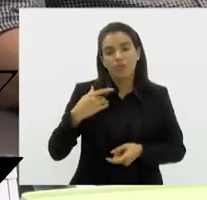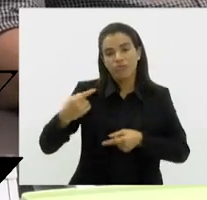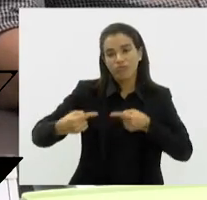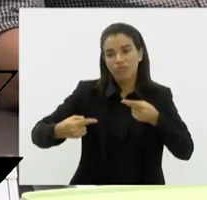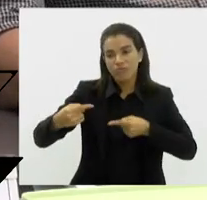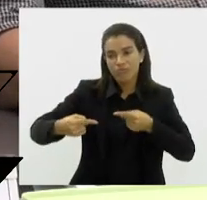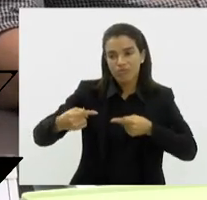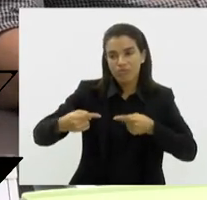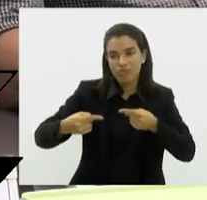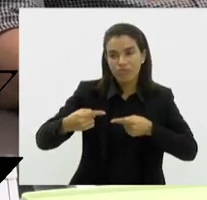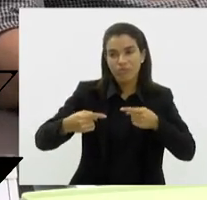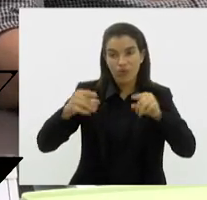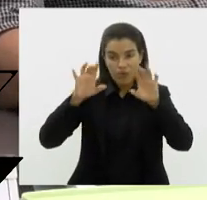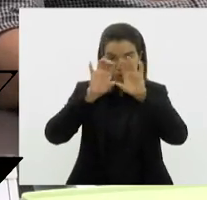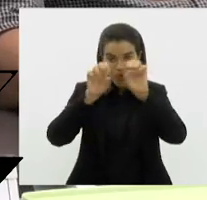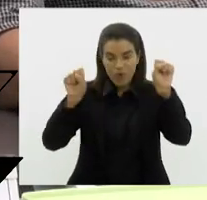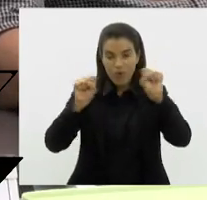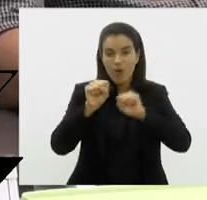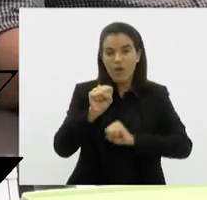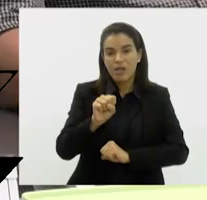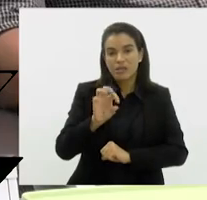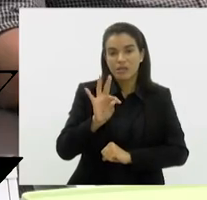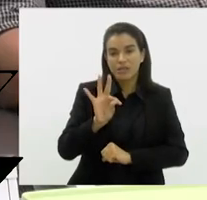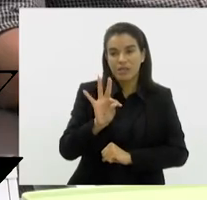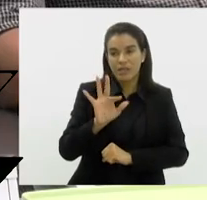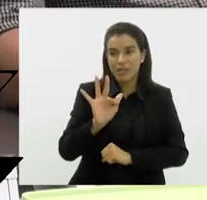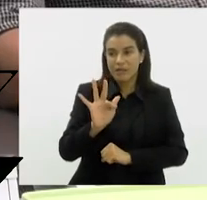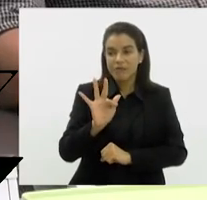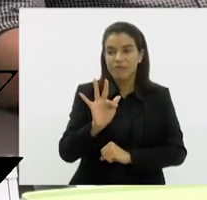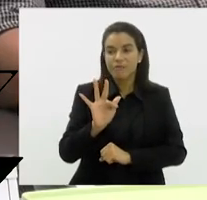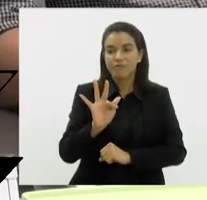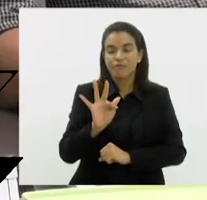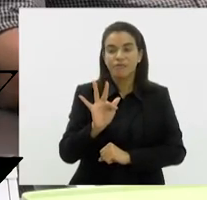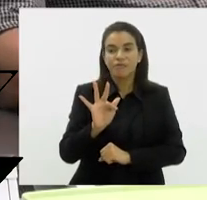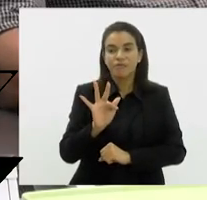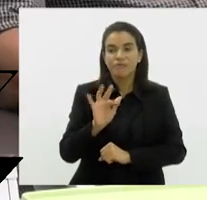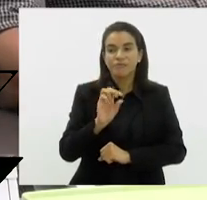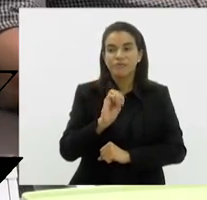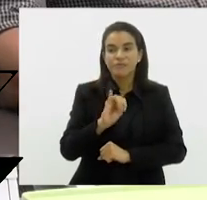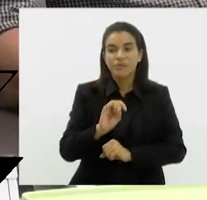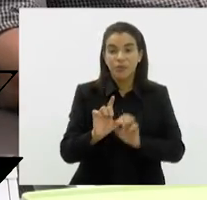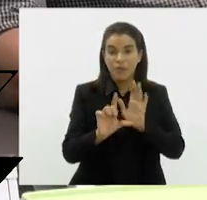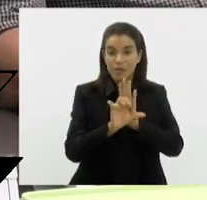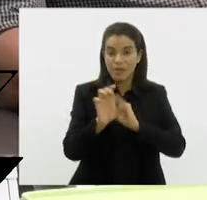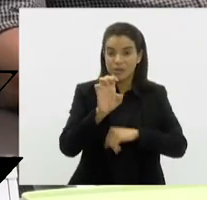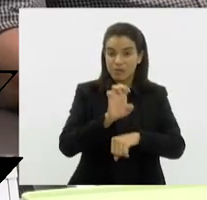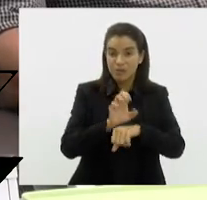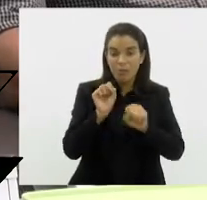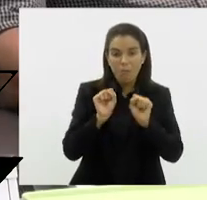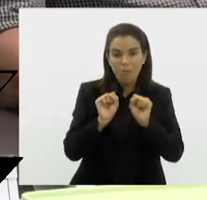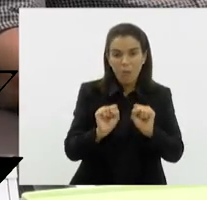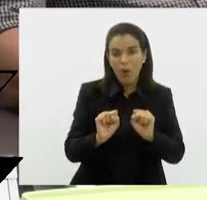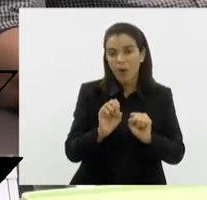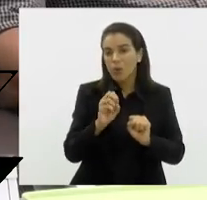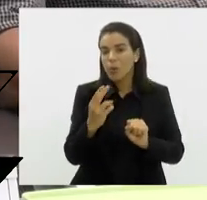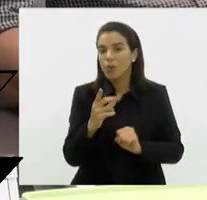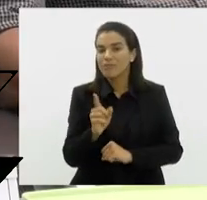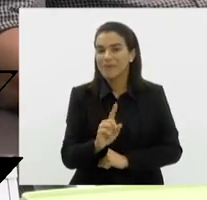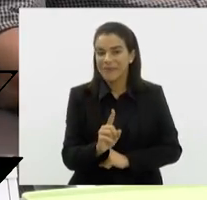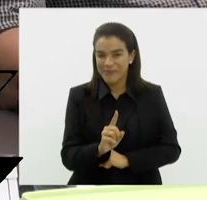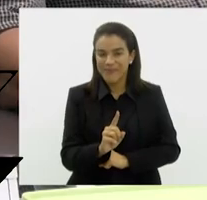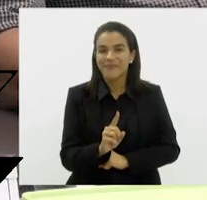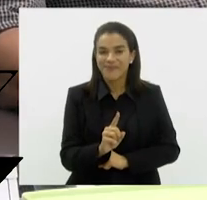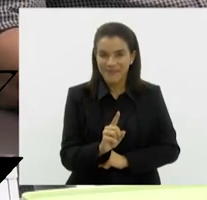nessa, o STF... é se uma lei estadual pode fazer isso ou não.